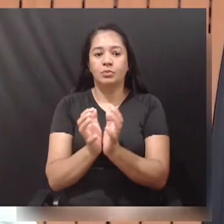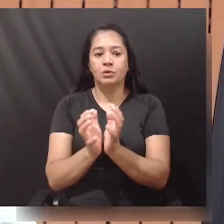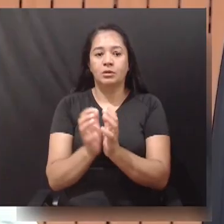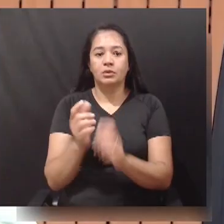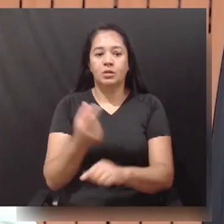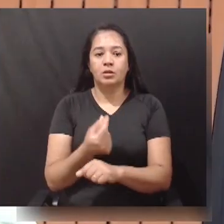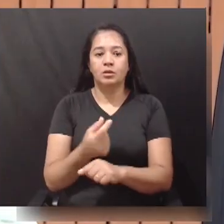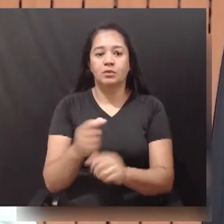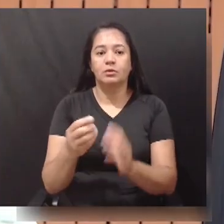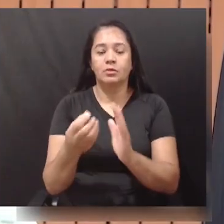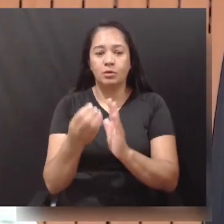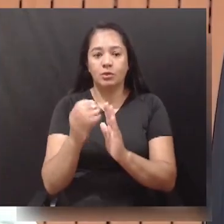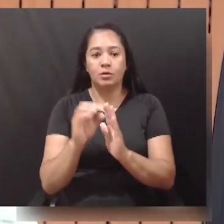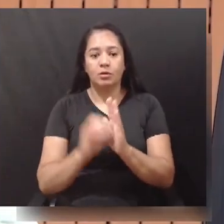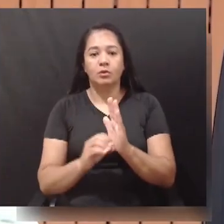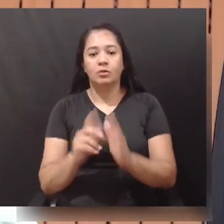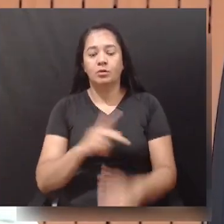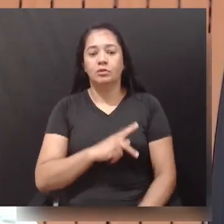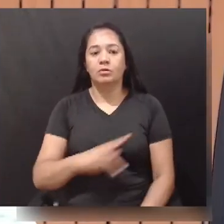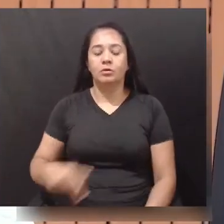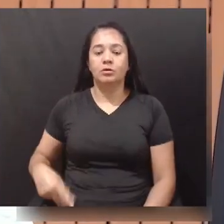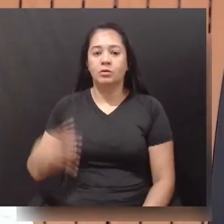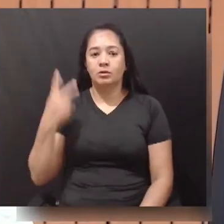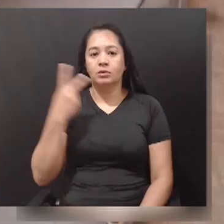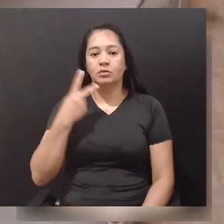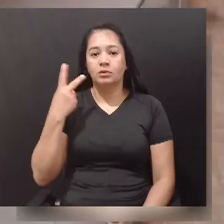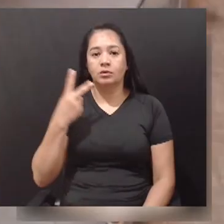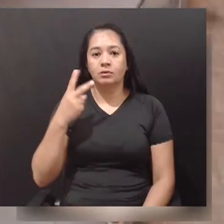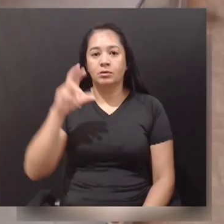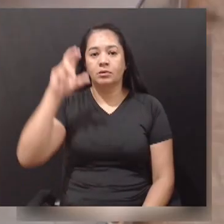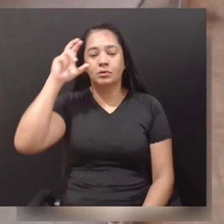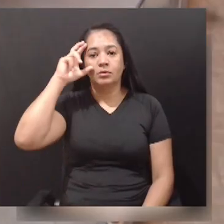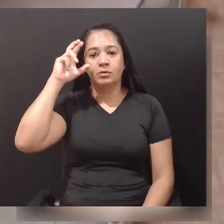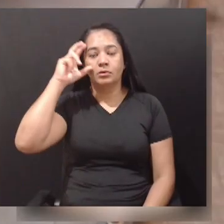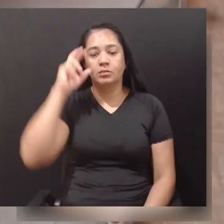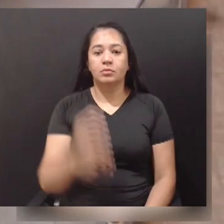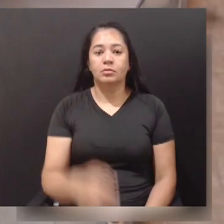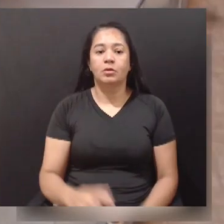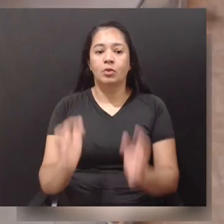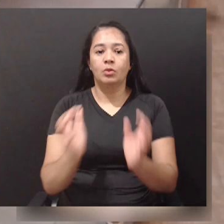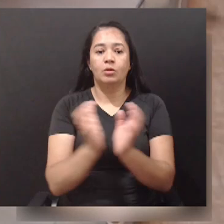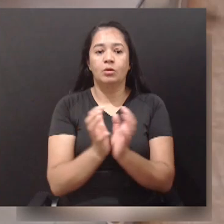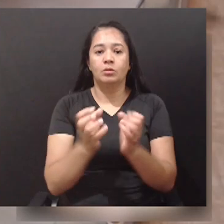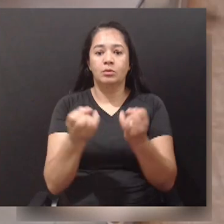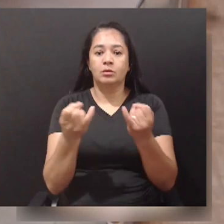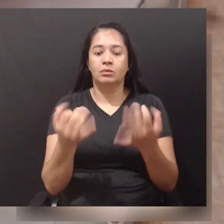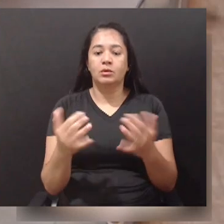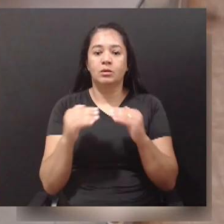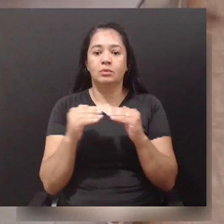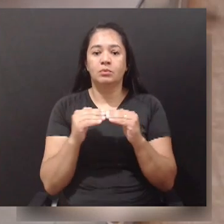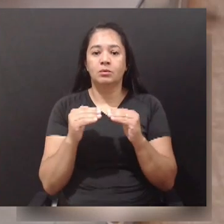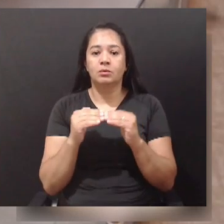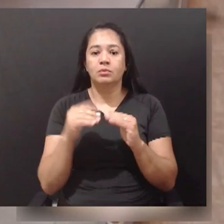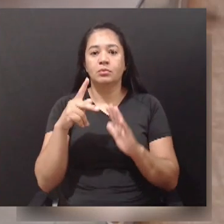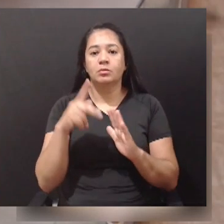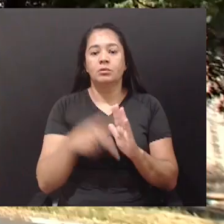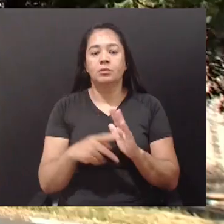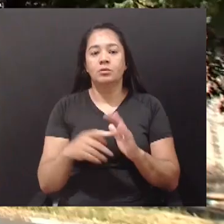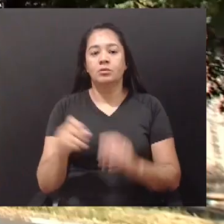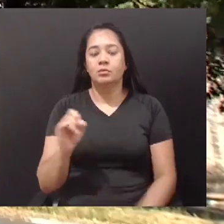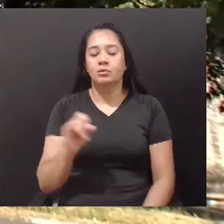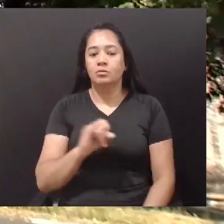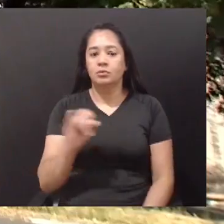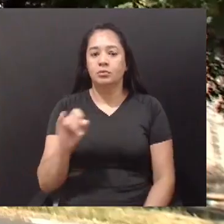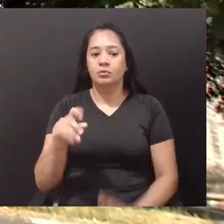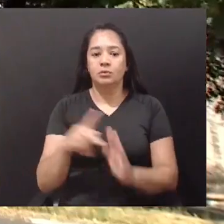que tem como presidente o vereador Carlinhos Camilô. A comissão deu parecer favorável ao projeto que institui o Programa